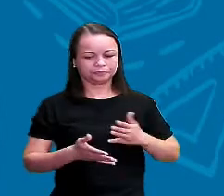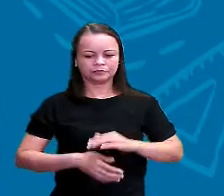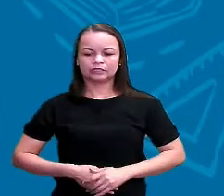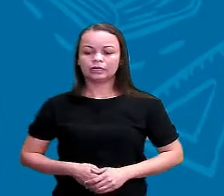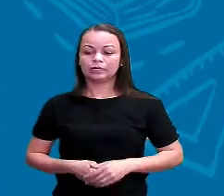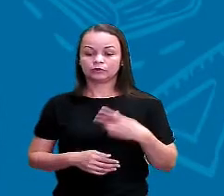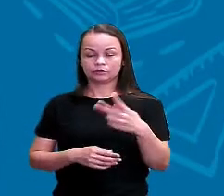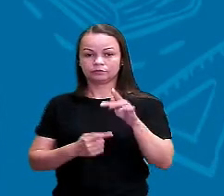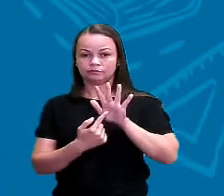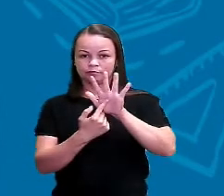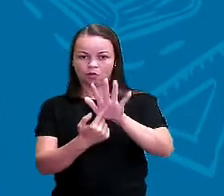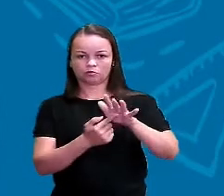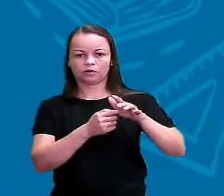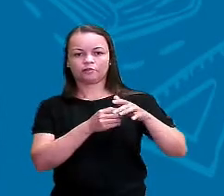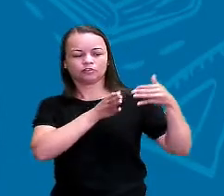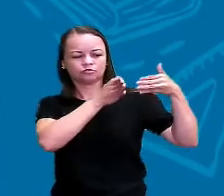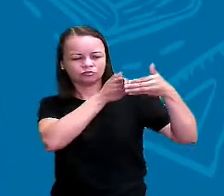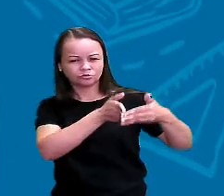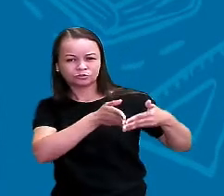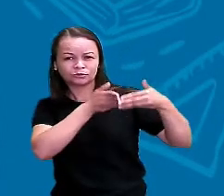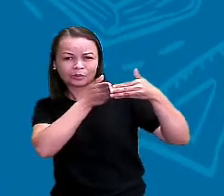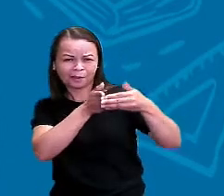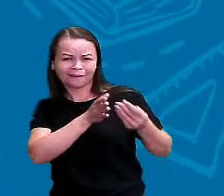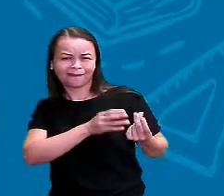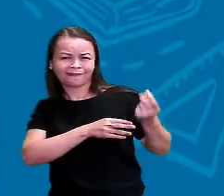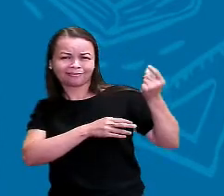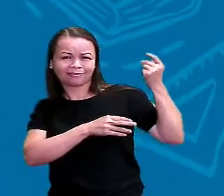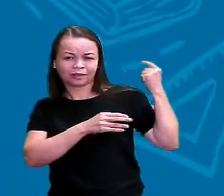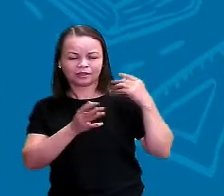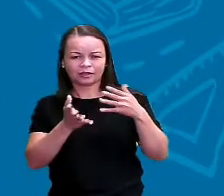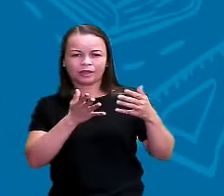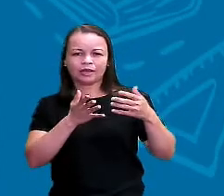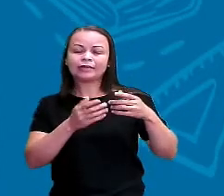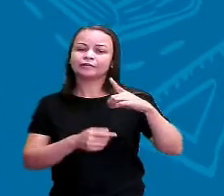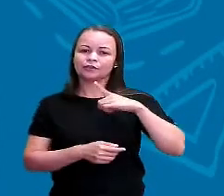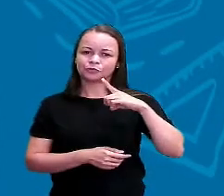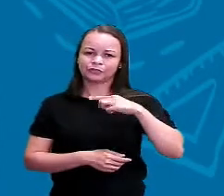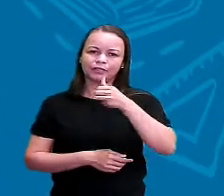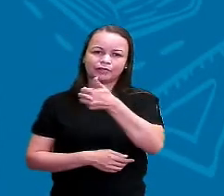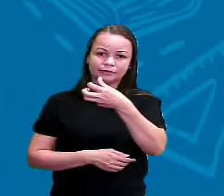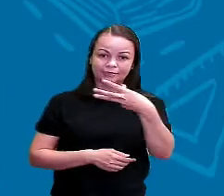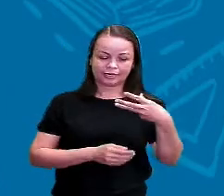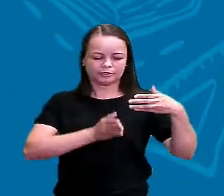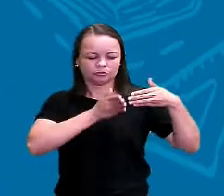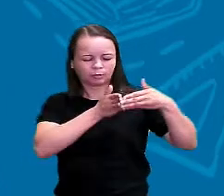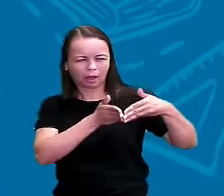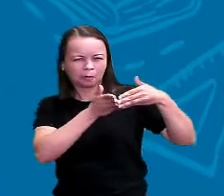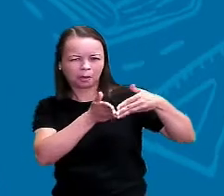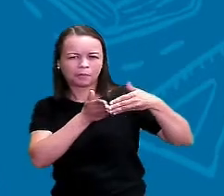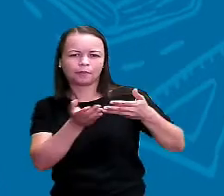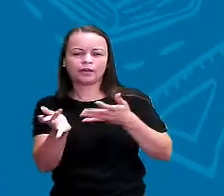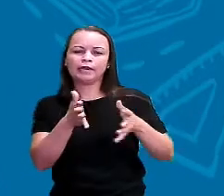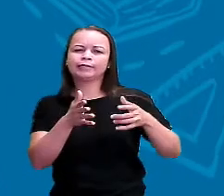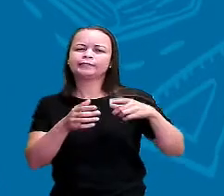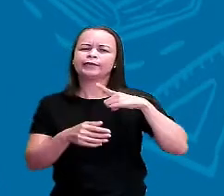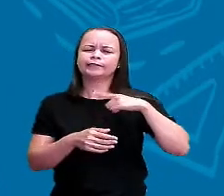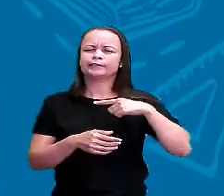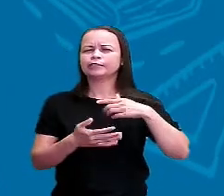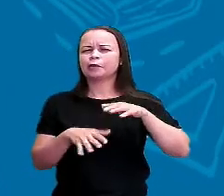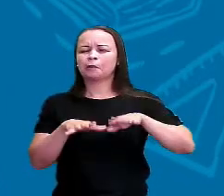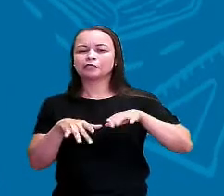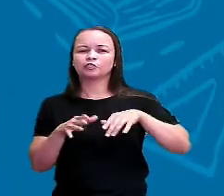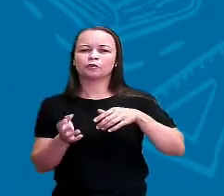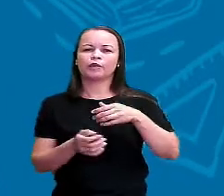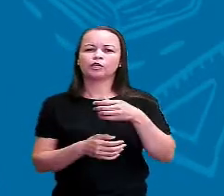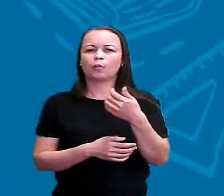A expedição portuguesa contava com 13 embarcações que traziam de 1.200 a 1.500 homens. Então, assim,